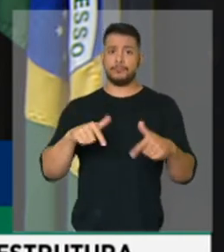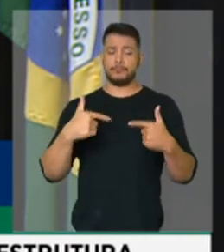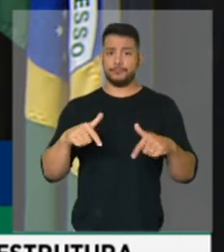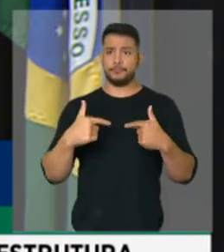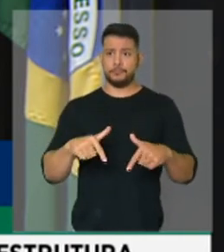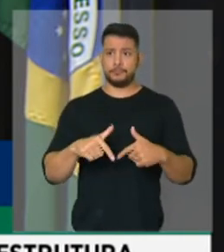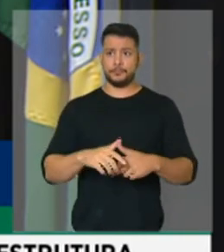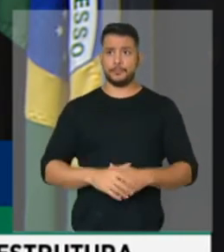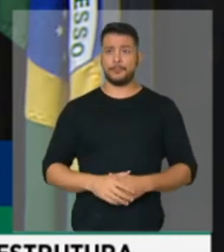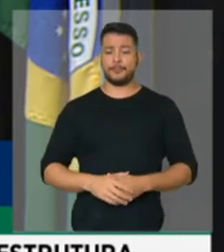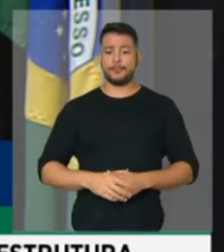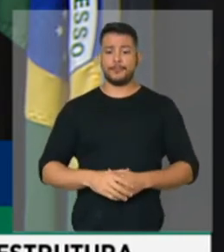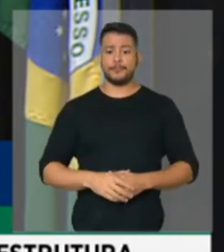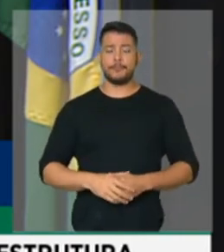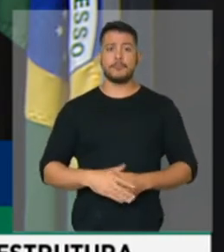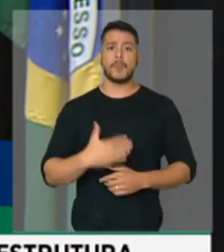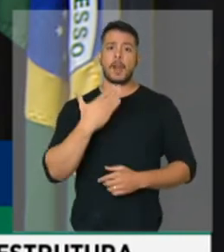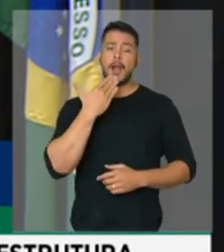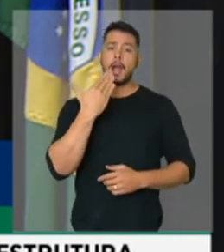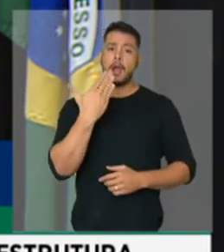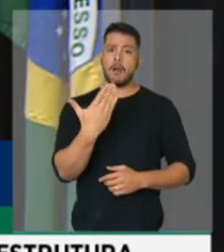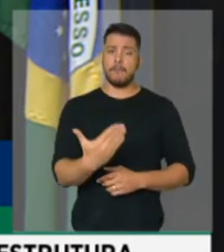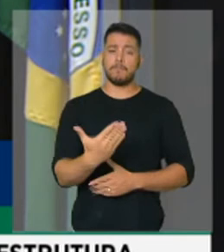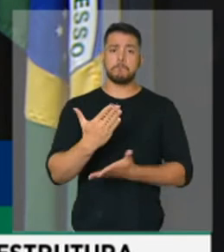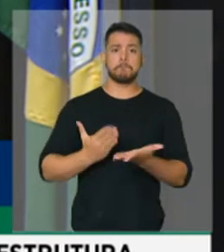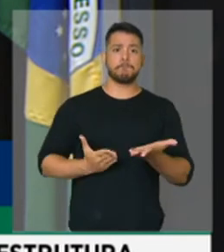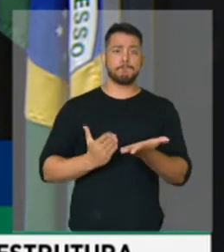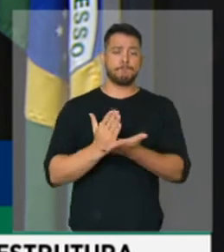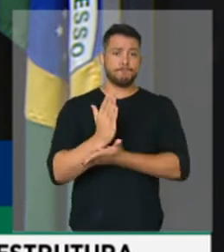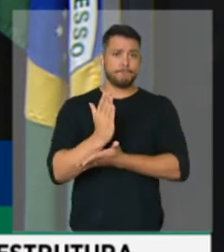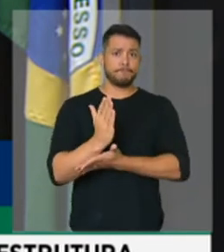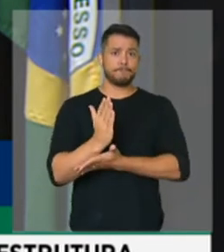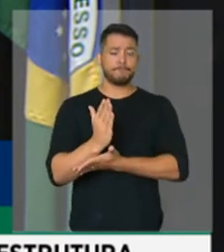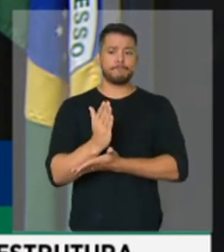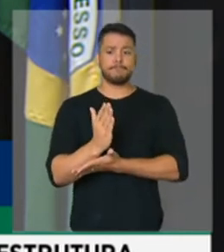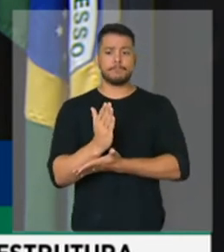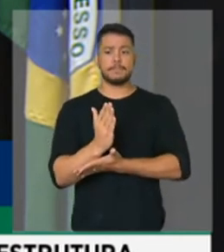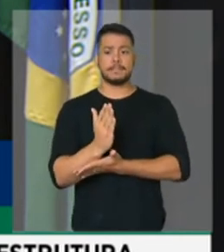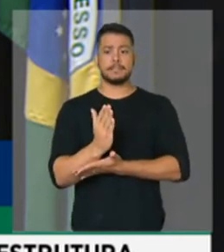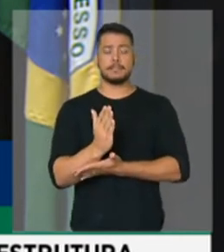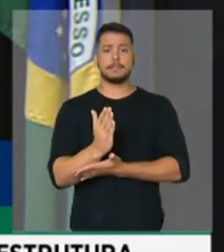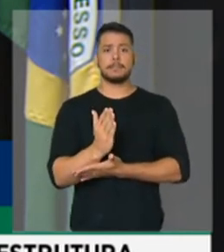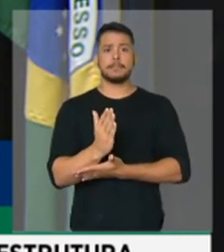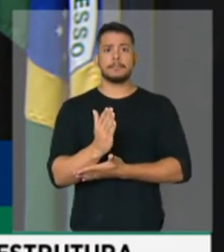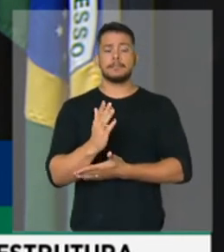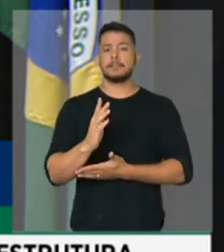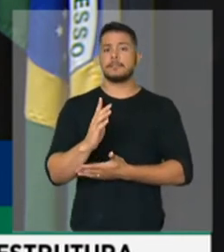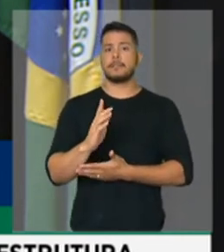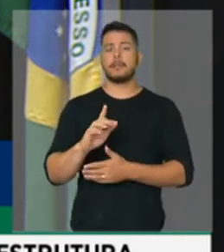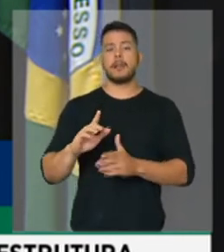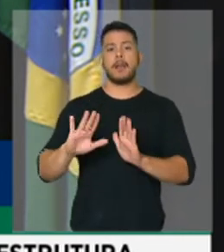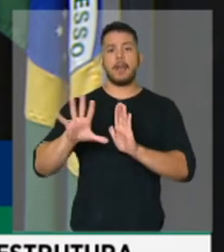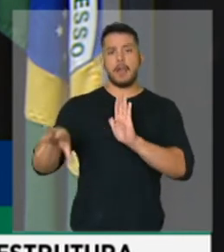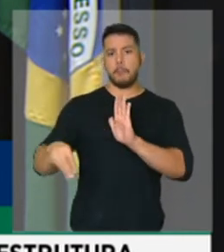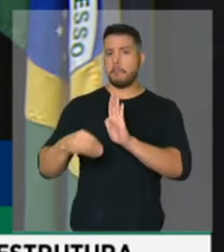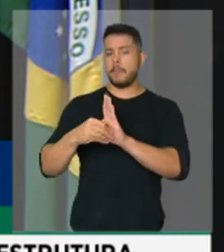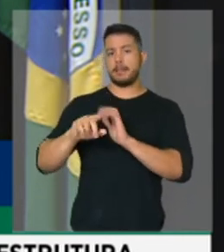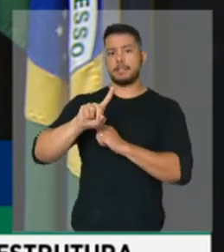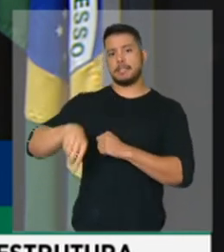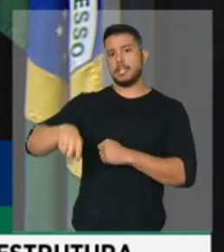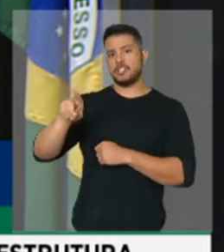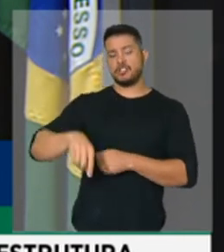Serviço Público, somos a favor da aprovação na forma de substitutivo e anexo, rejeitadas as emendas